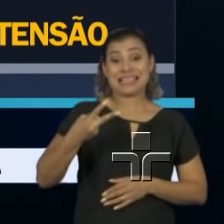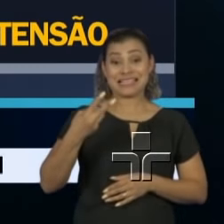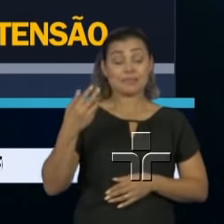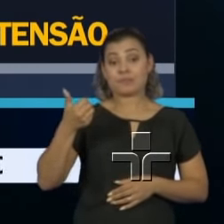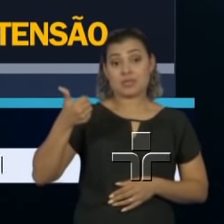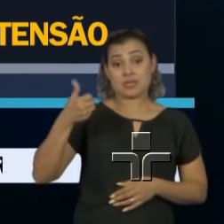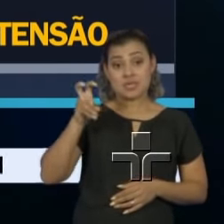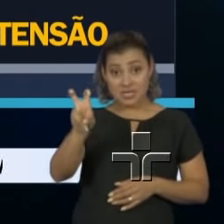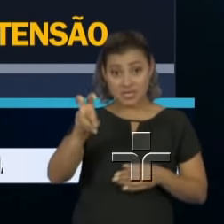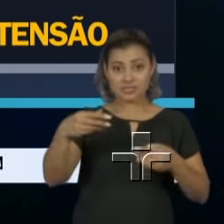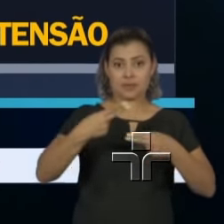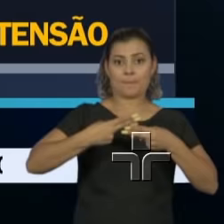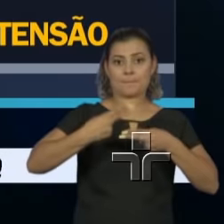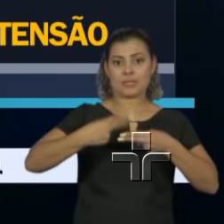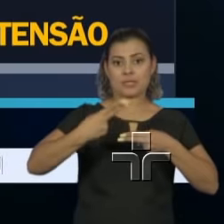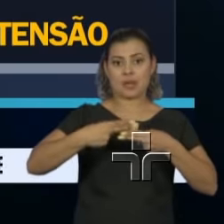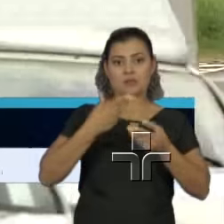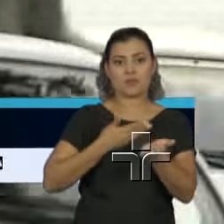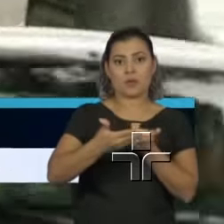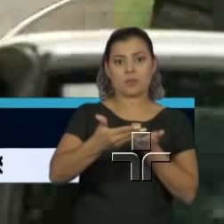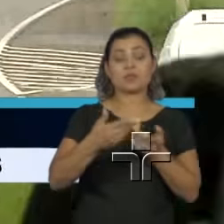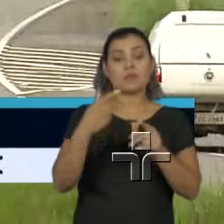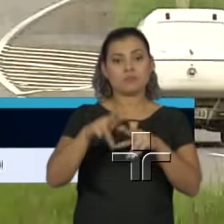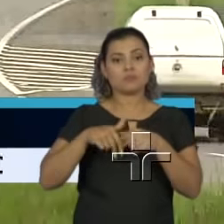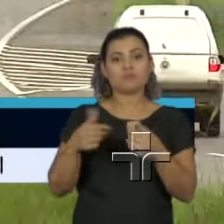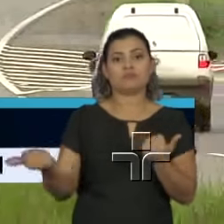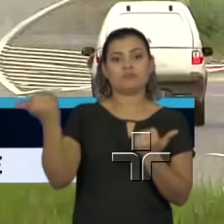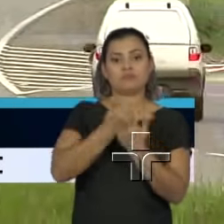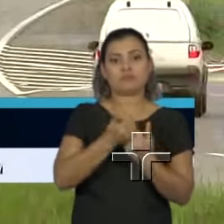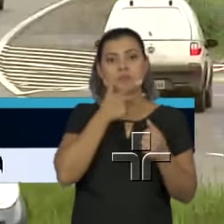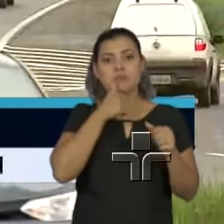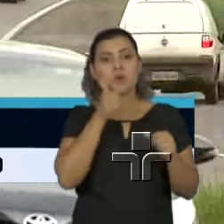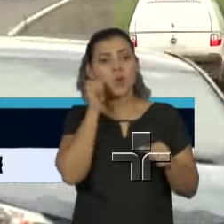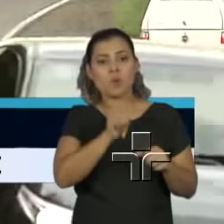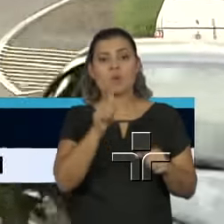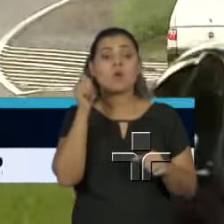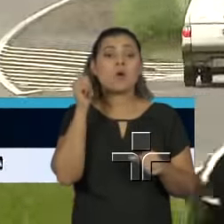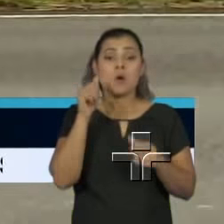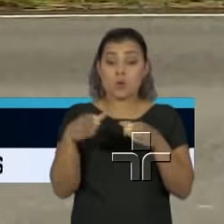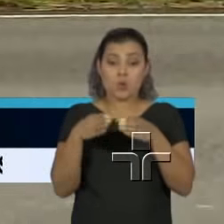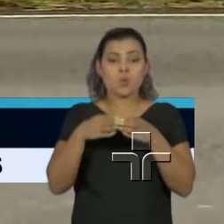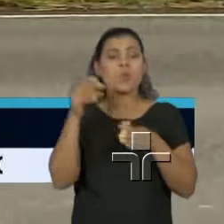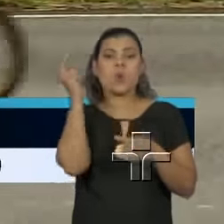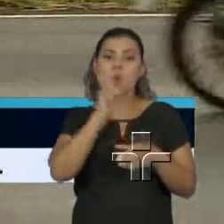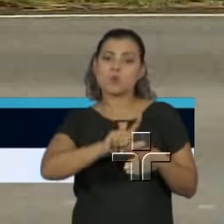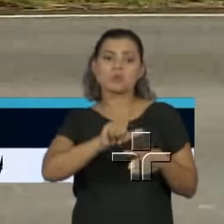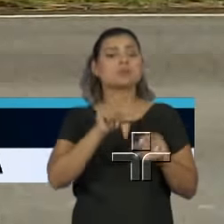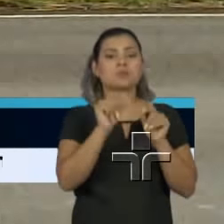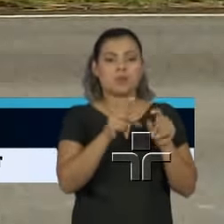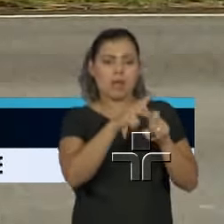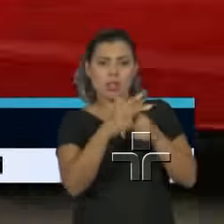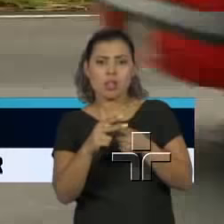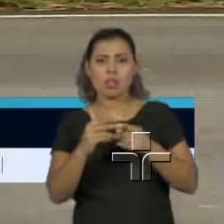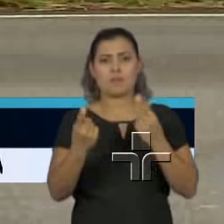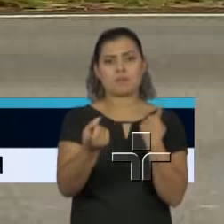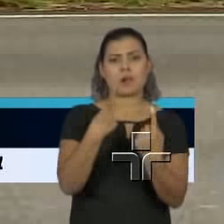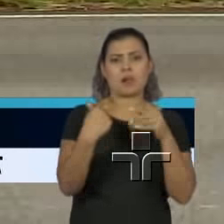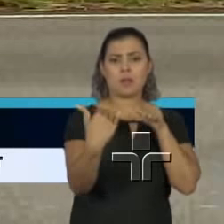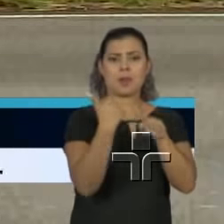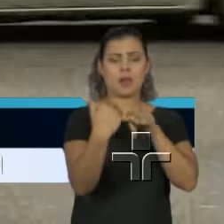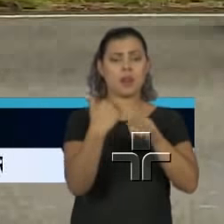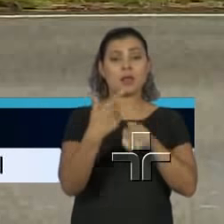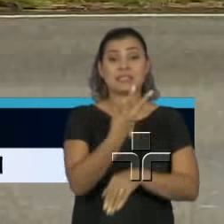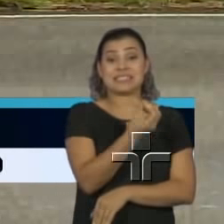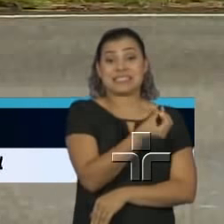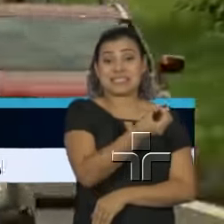começarão a operar assim que o consórcio realizar melhorias na malha. O edital prevê a duplicação de 600